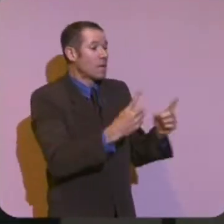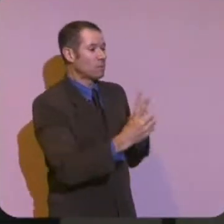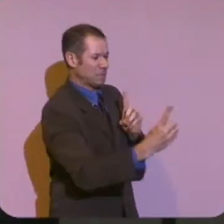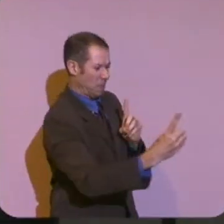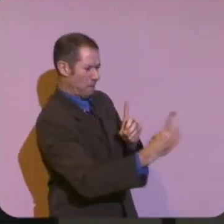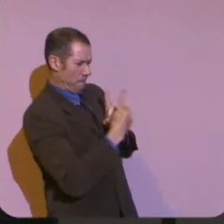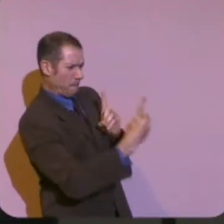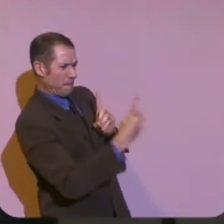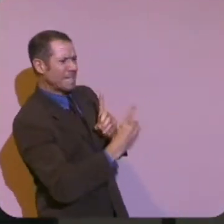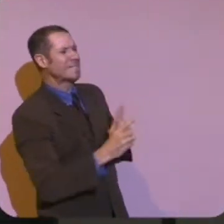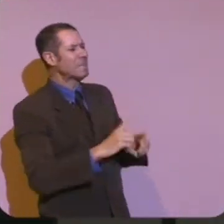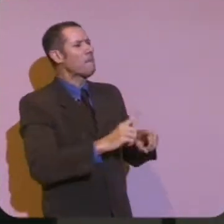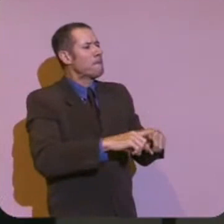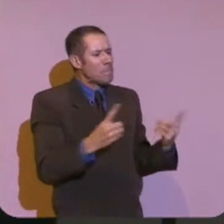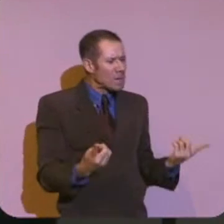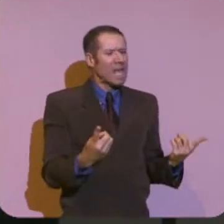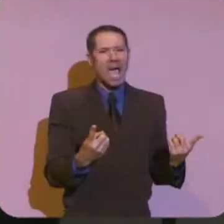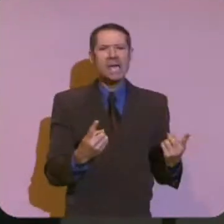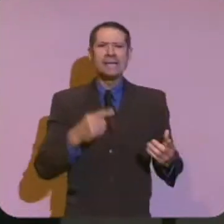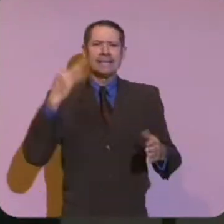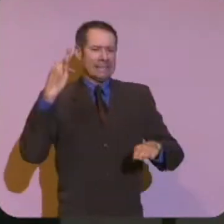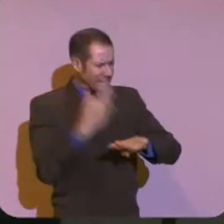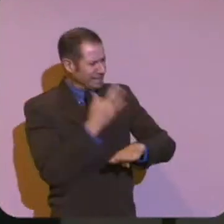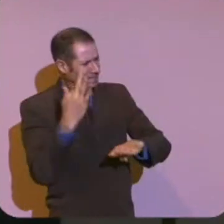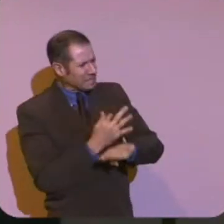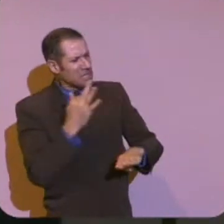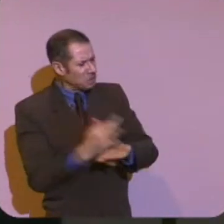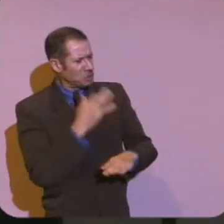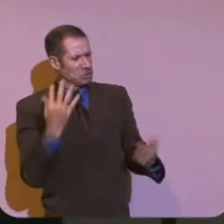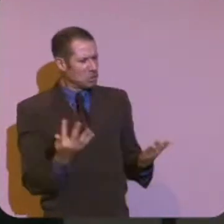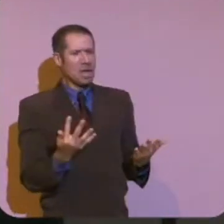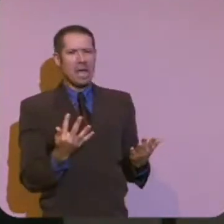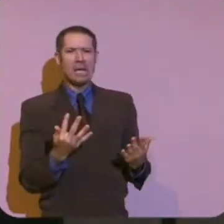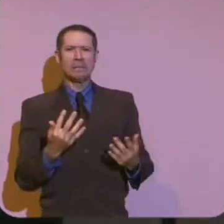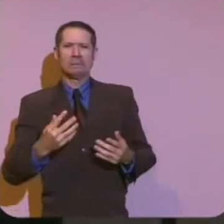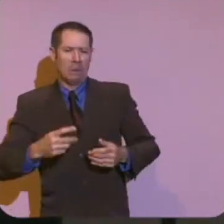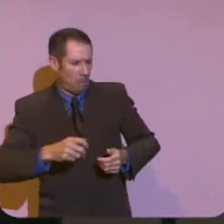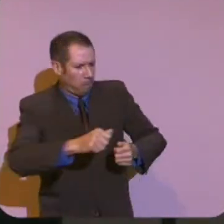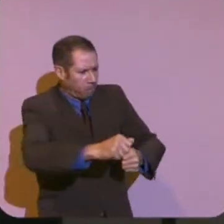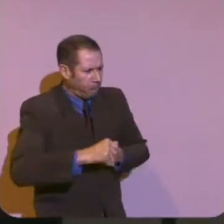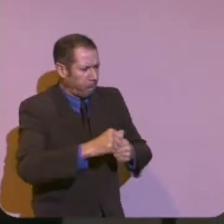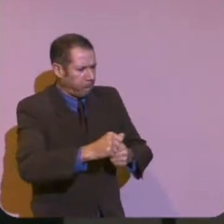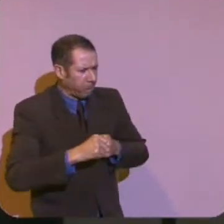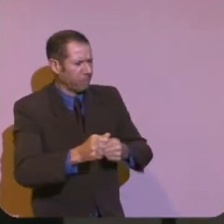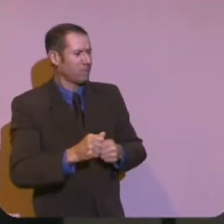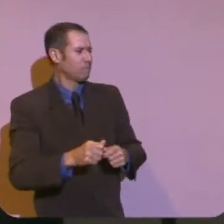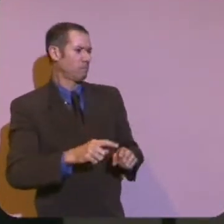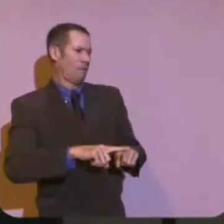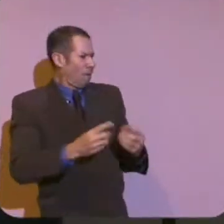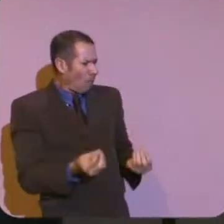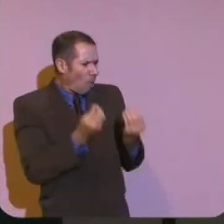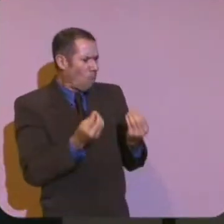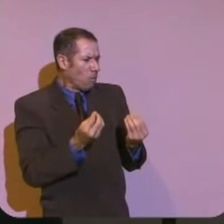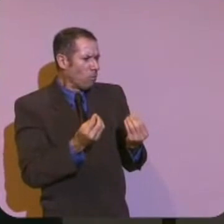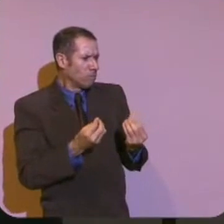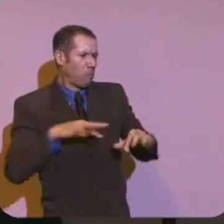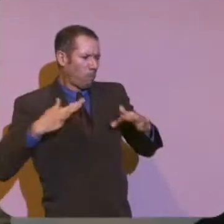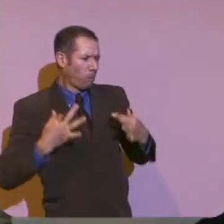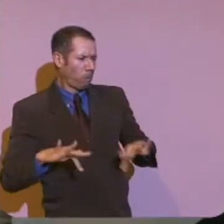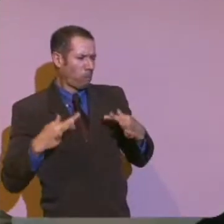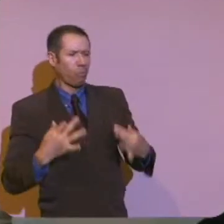me perseguindo? Resistir ao aguilhão só lhe trará